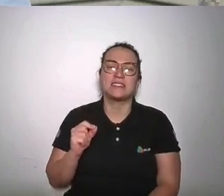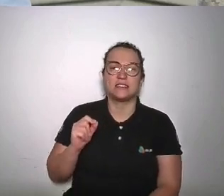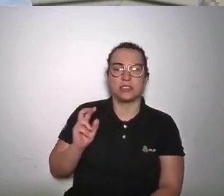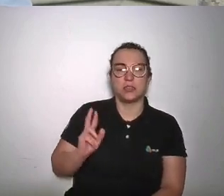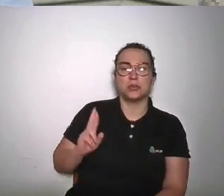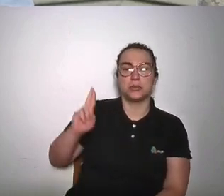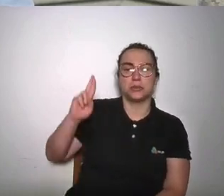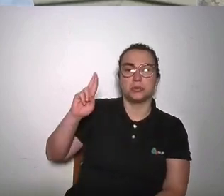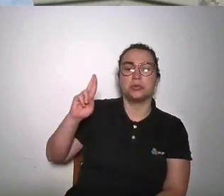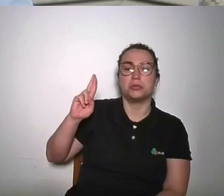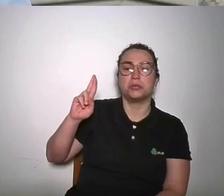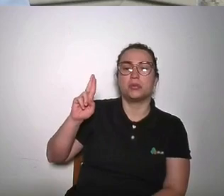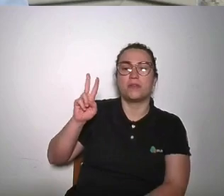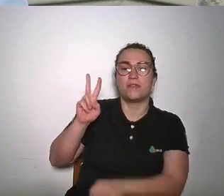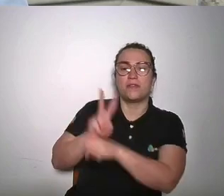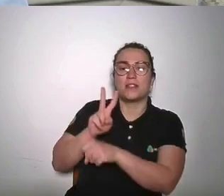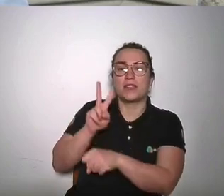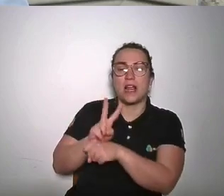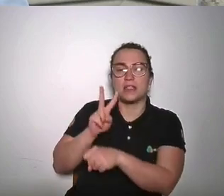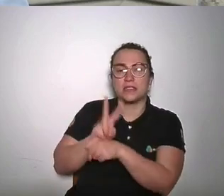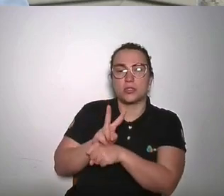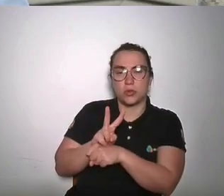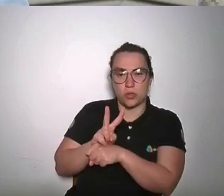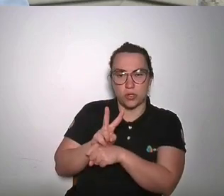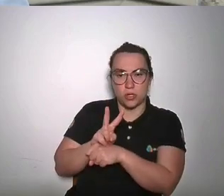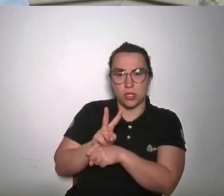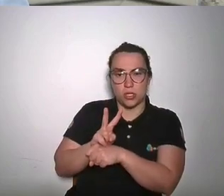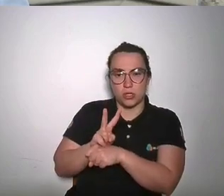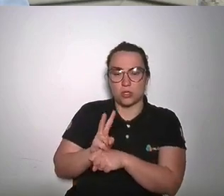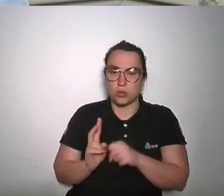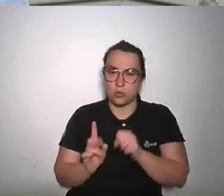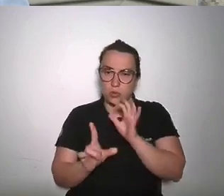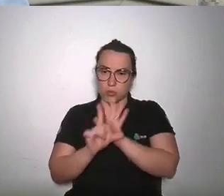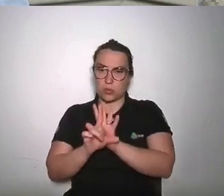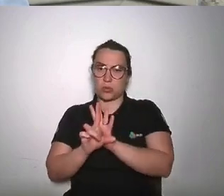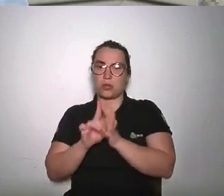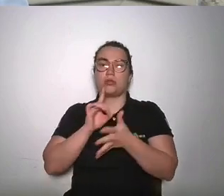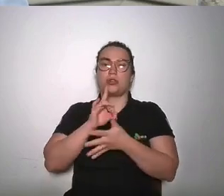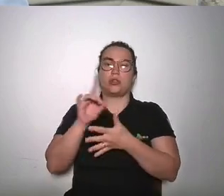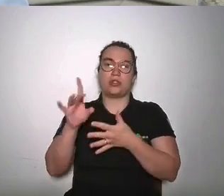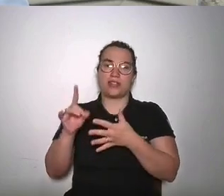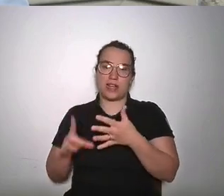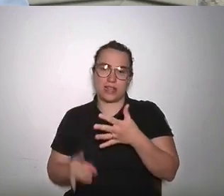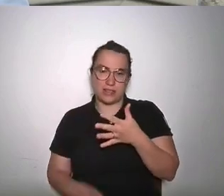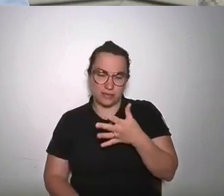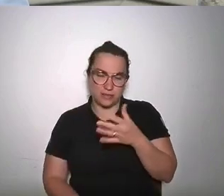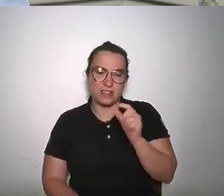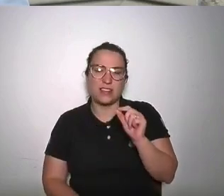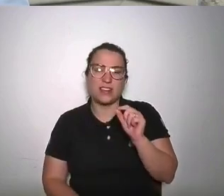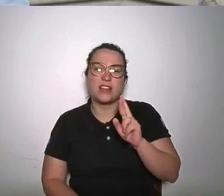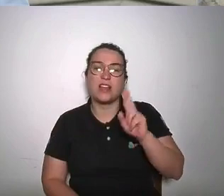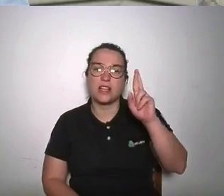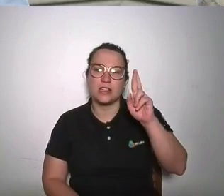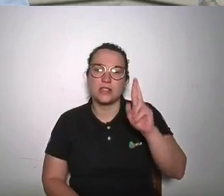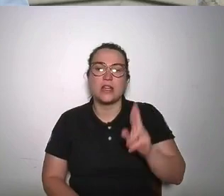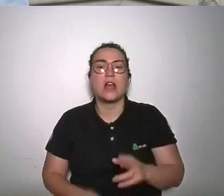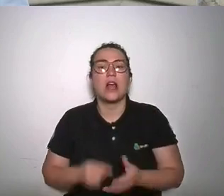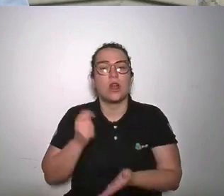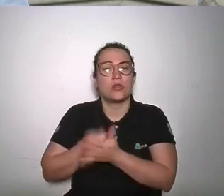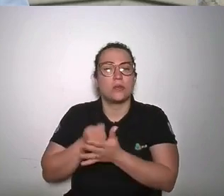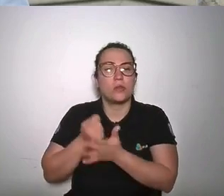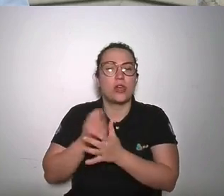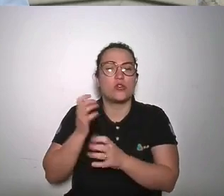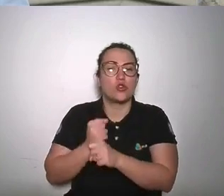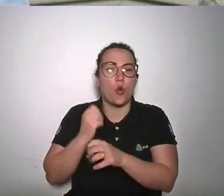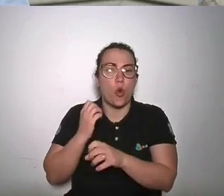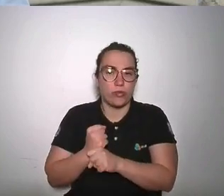são os órgãos fiscalizadores, além do poder legislativo de cada esfera? Os tribunais de contas.